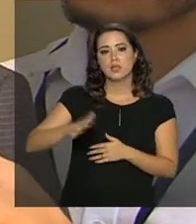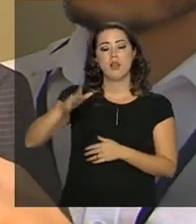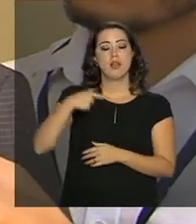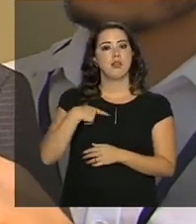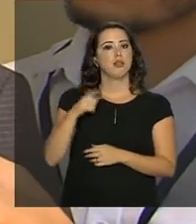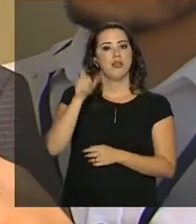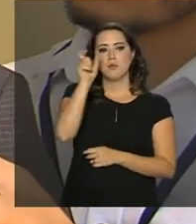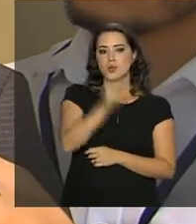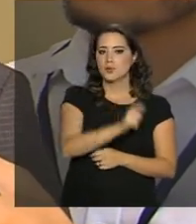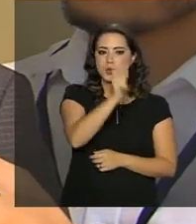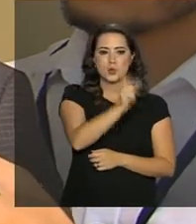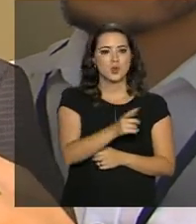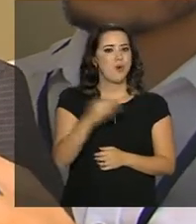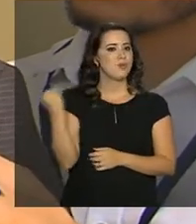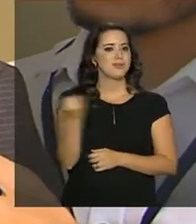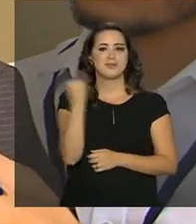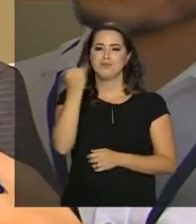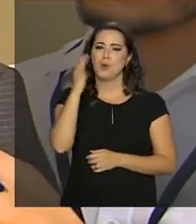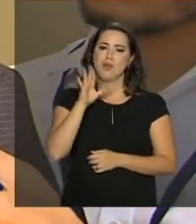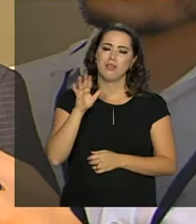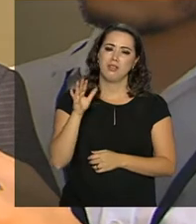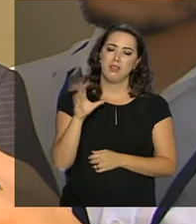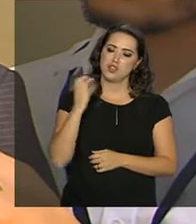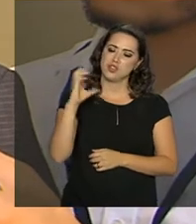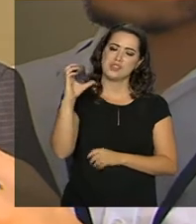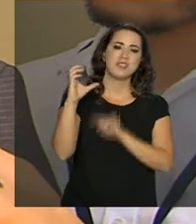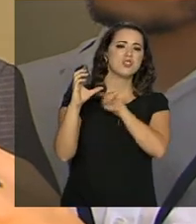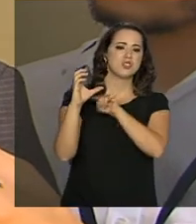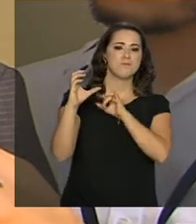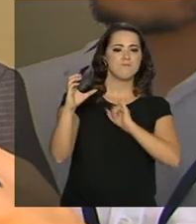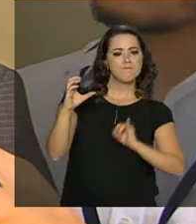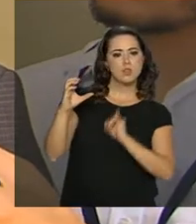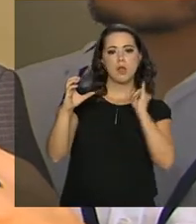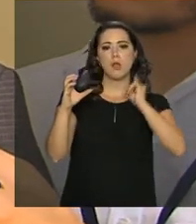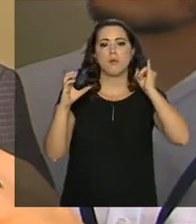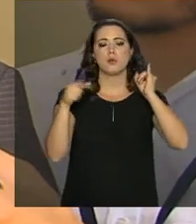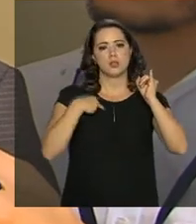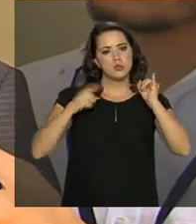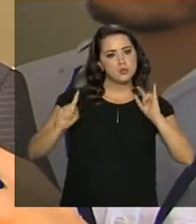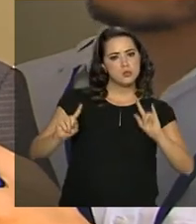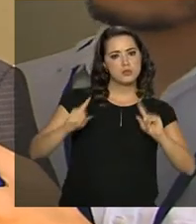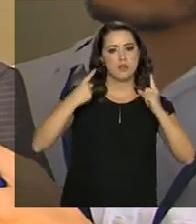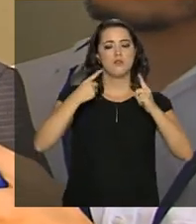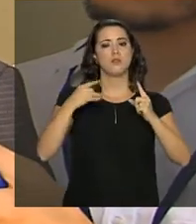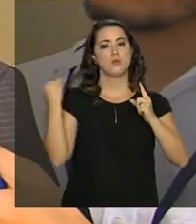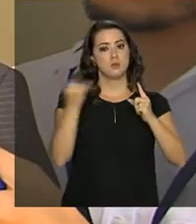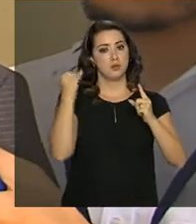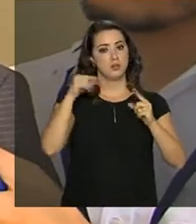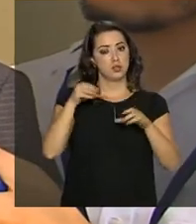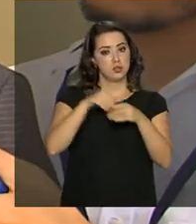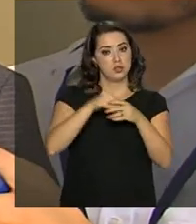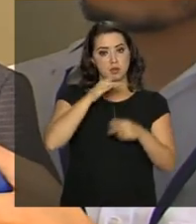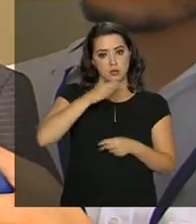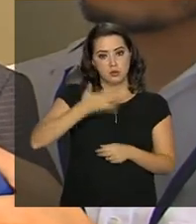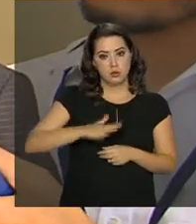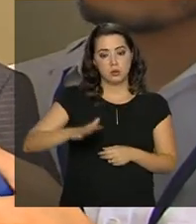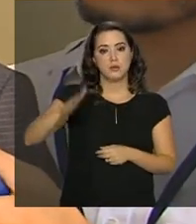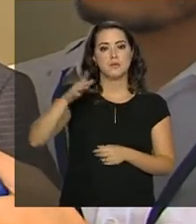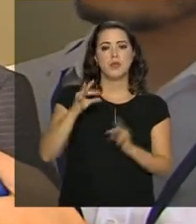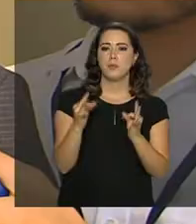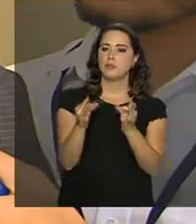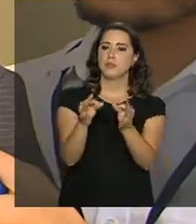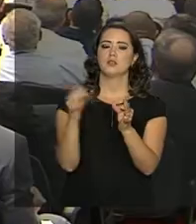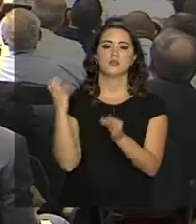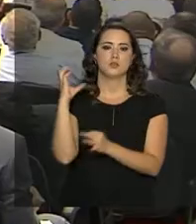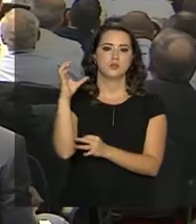cientistas aqui no Brasil, que são de primeiro mundo. Quer dizer, o Brasil está preparado para enfrentar esse desafio no mar com tecnologia, ciência